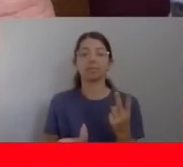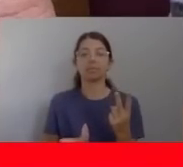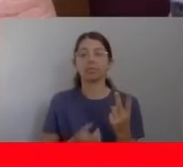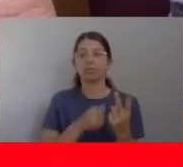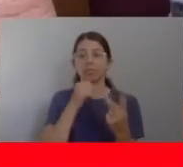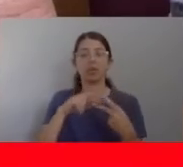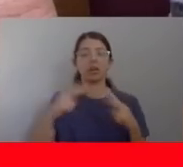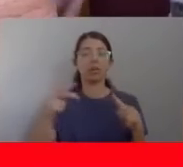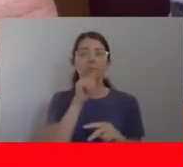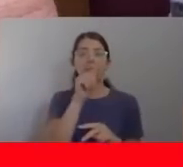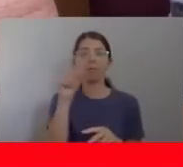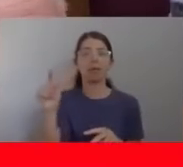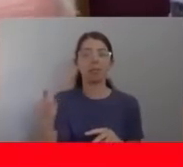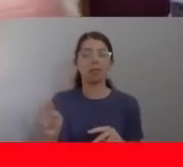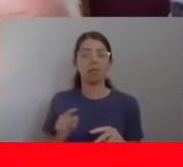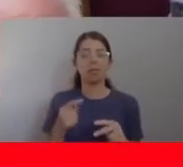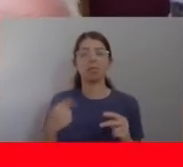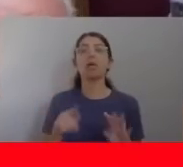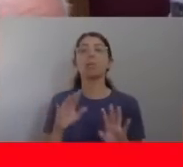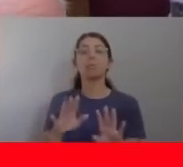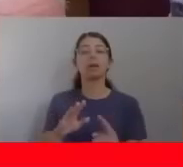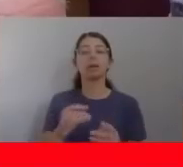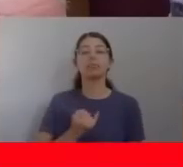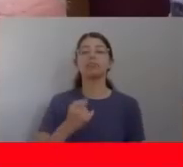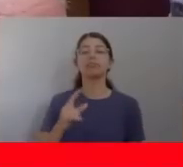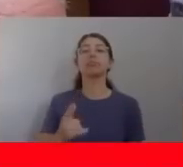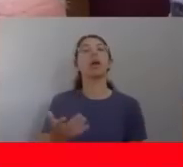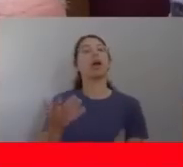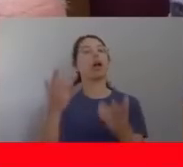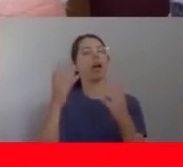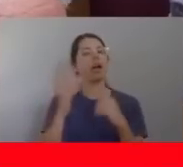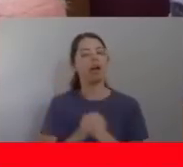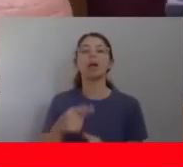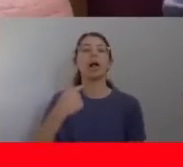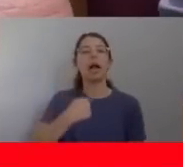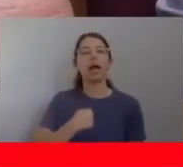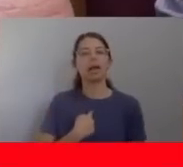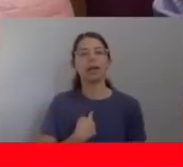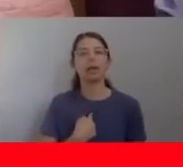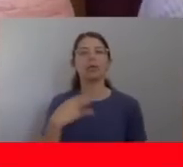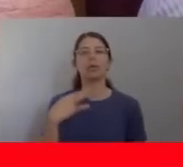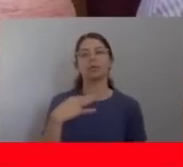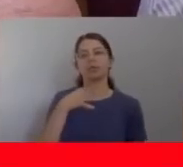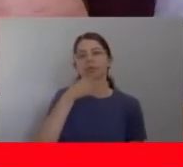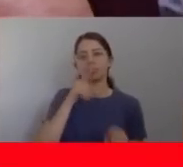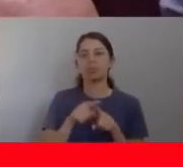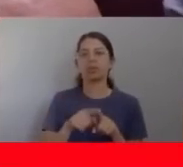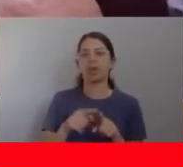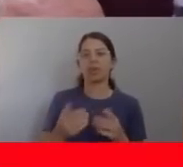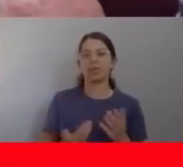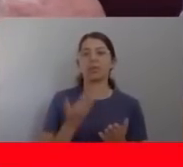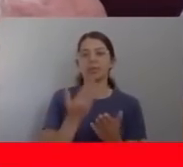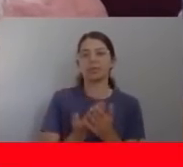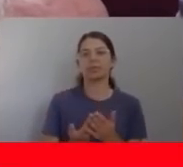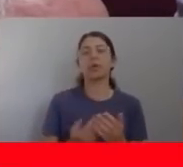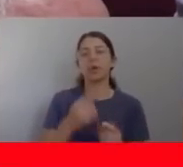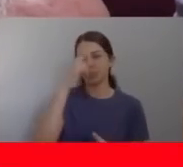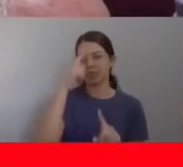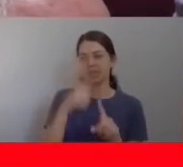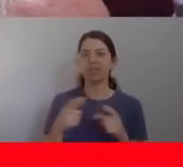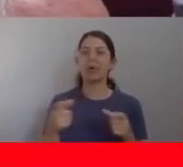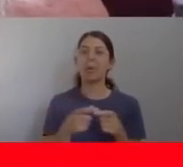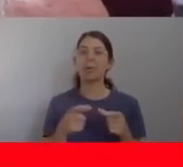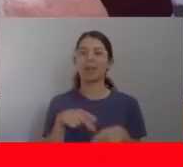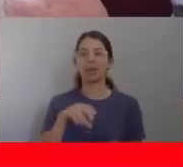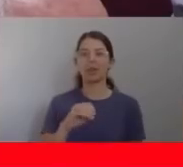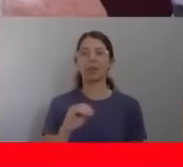em todo lado mas a iniciativa Liberal que descobriu a pólvora vem dizer não os senhores são os não quer dizer quando diz o que é que fizeram